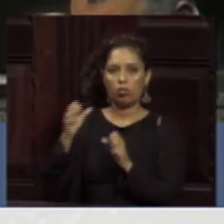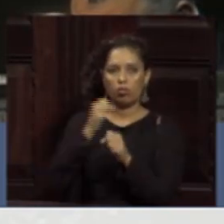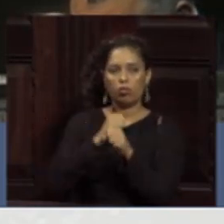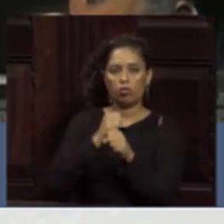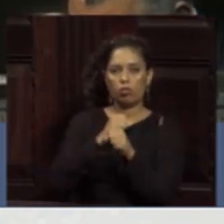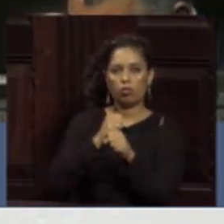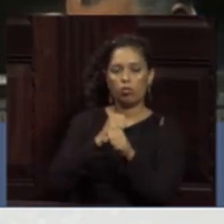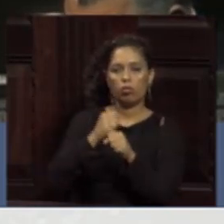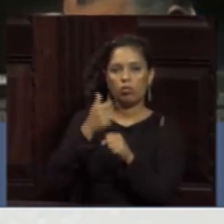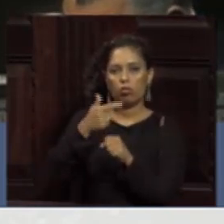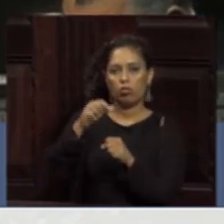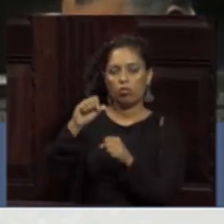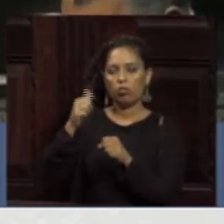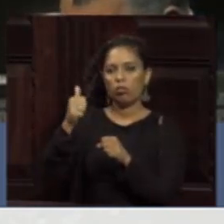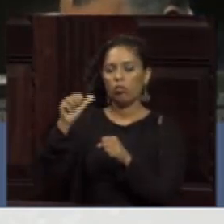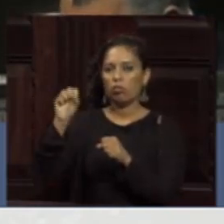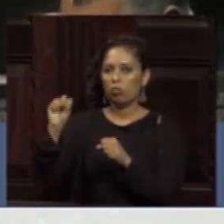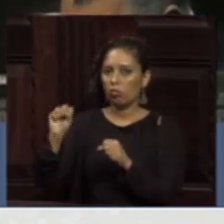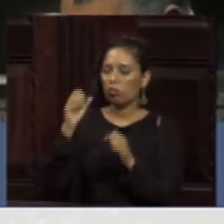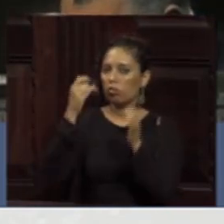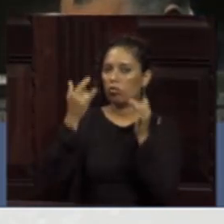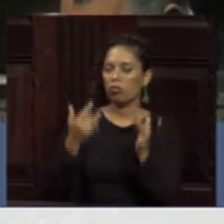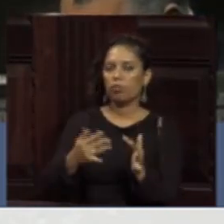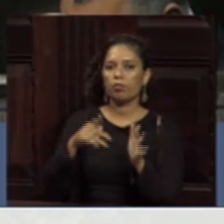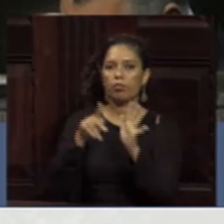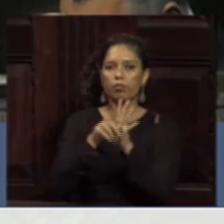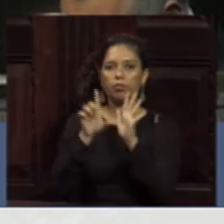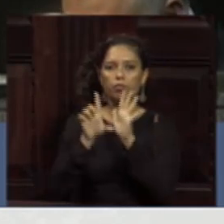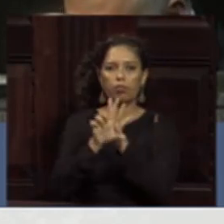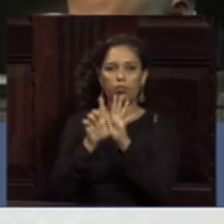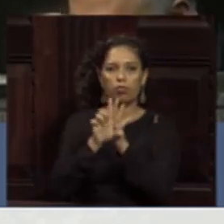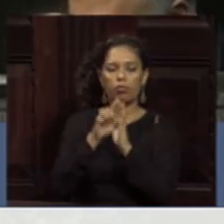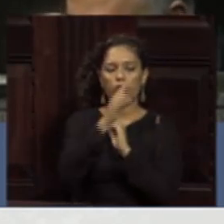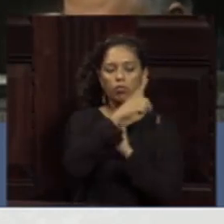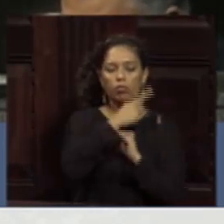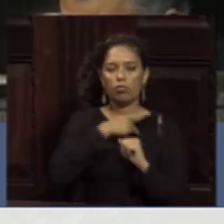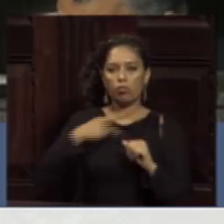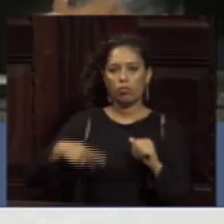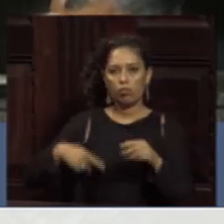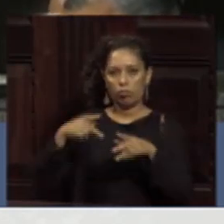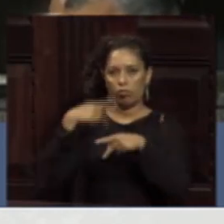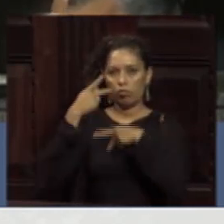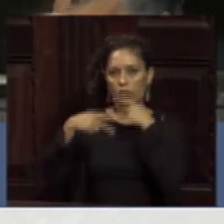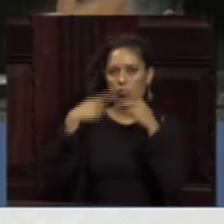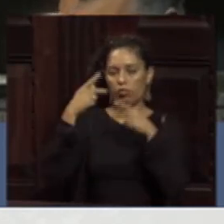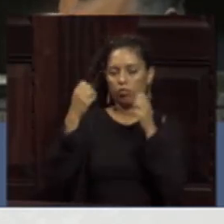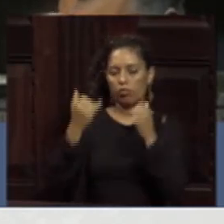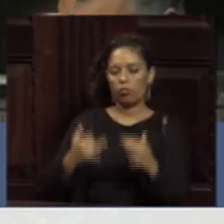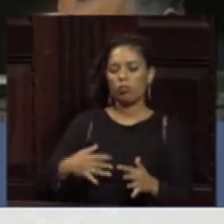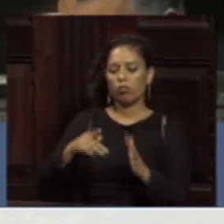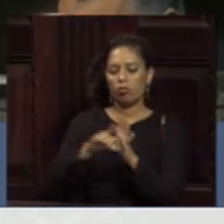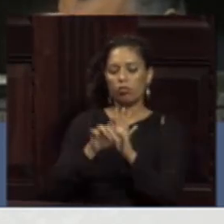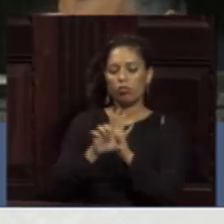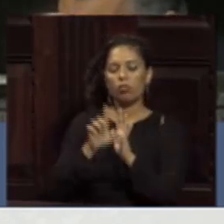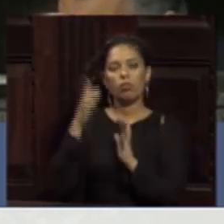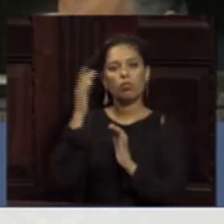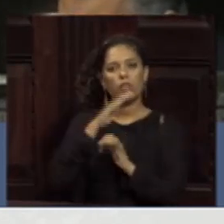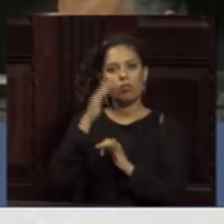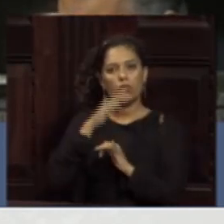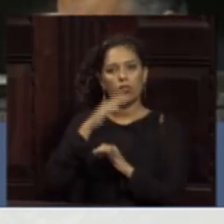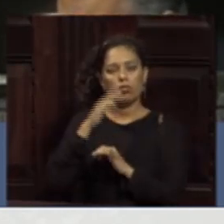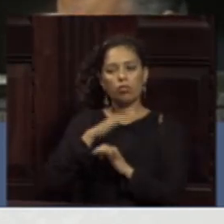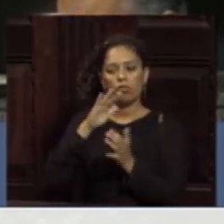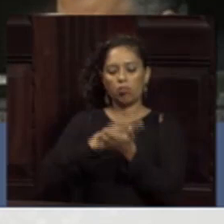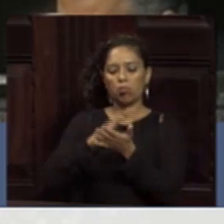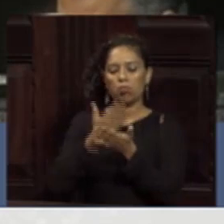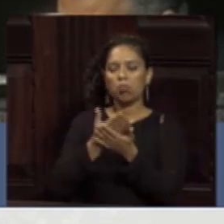Lucinha, que determina os ônibus que realizam transporte coletivo em linhas regulares permitam o desembarque de passageiros fora dos pontos determinados no âmbito do Estado do Rio de